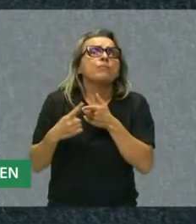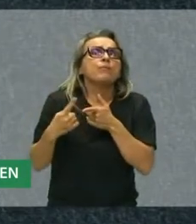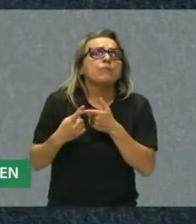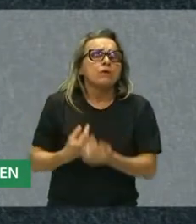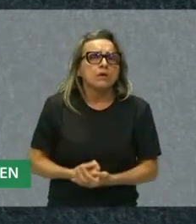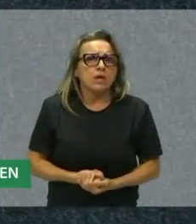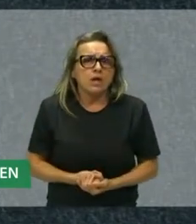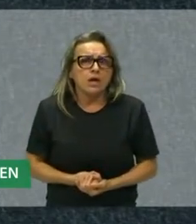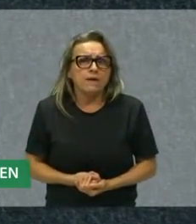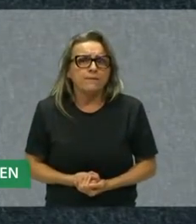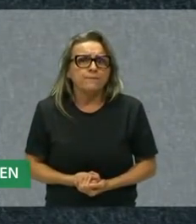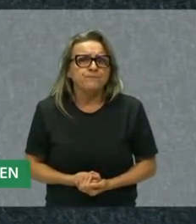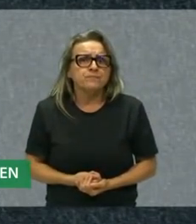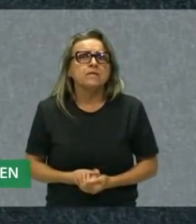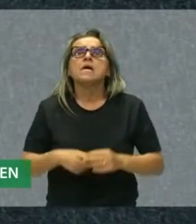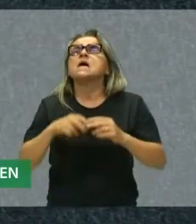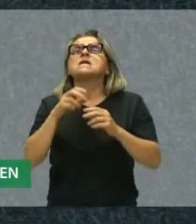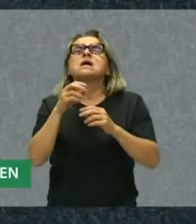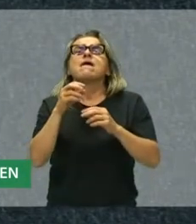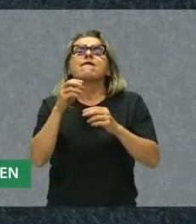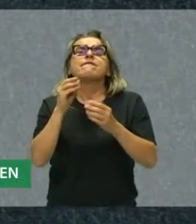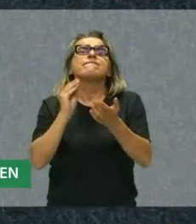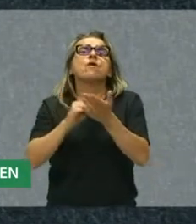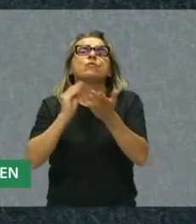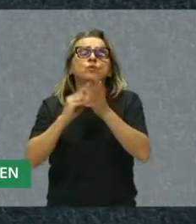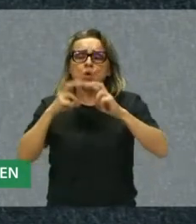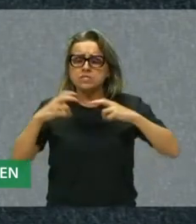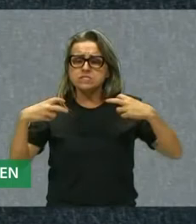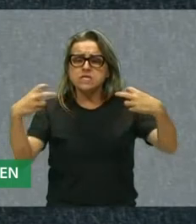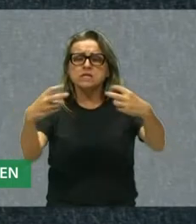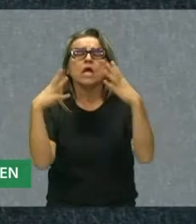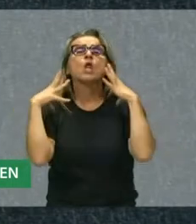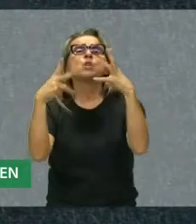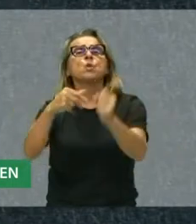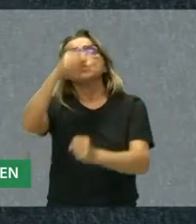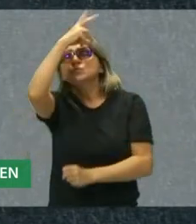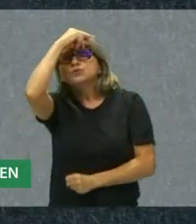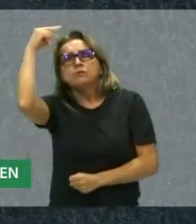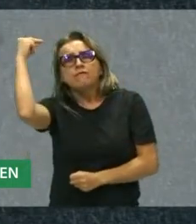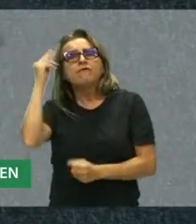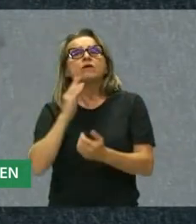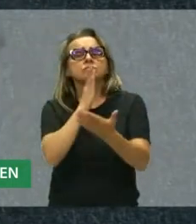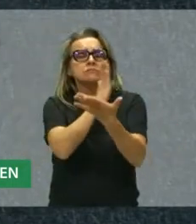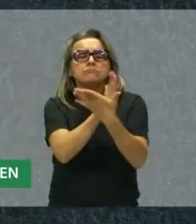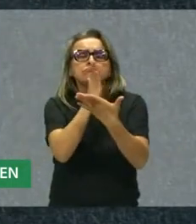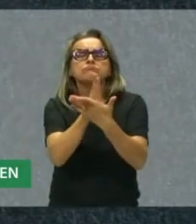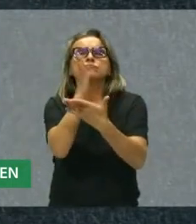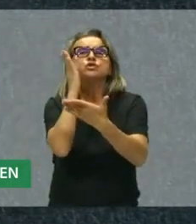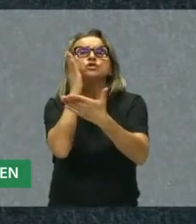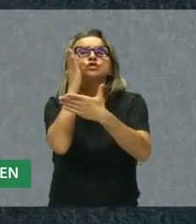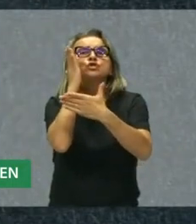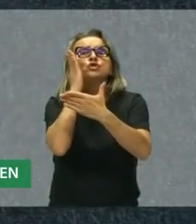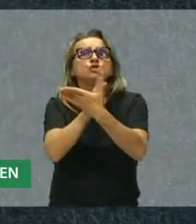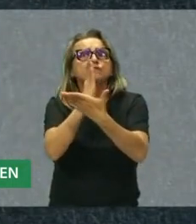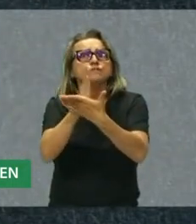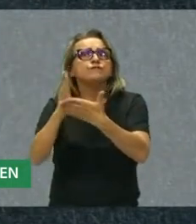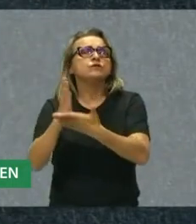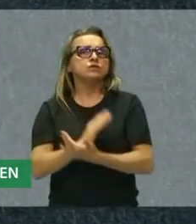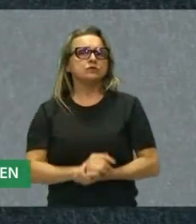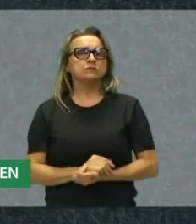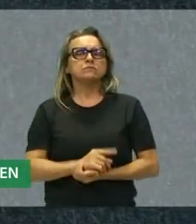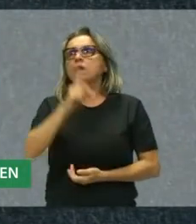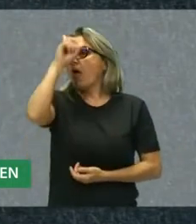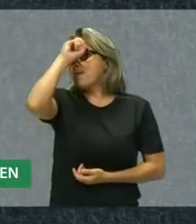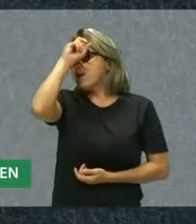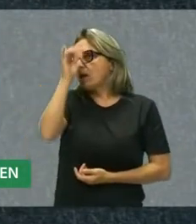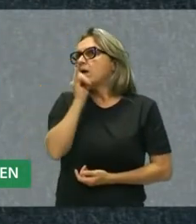sentamos com todos os prefeitos e fizemos um percentual disso. O Itajaí, o Marieta tem de, sei lá, 80% do